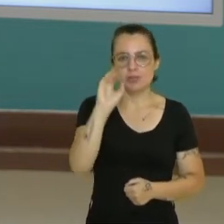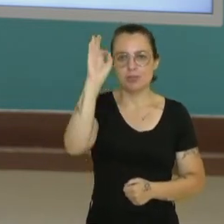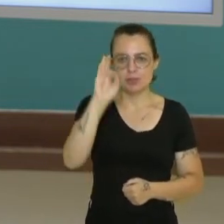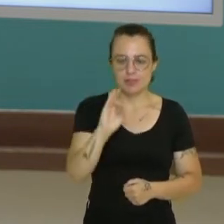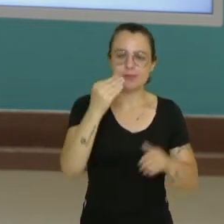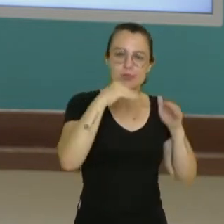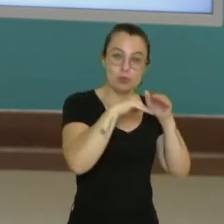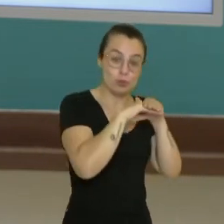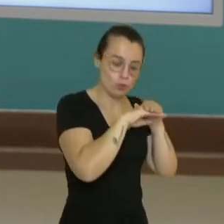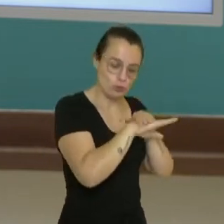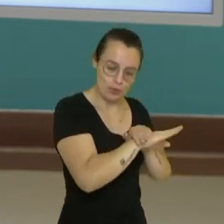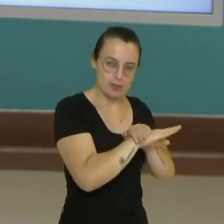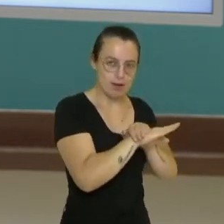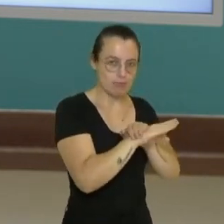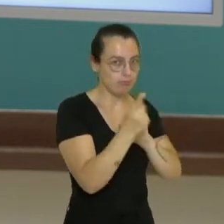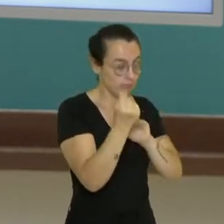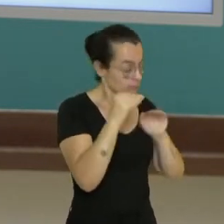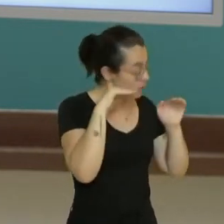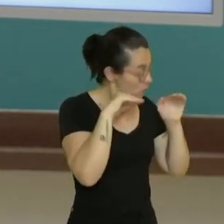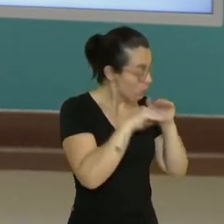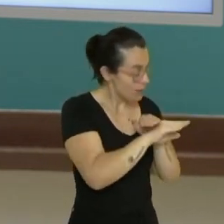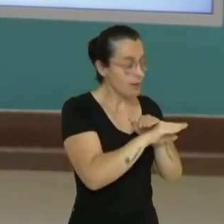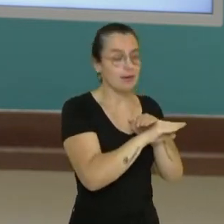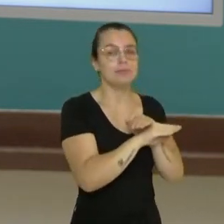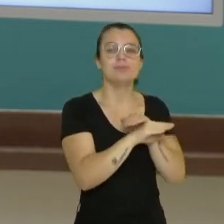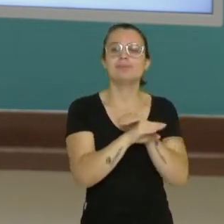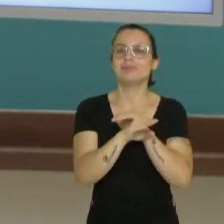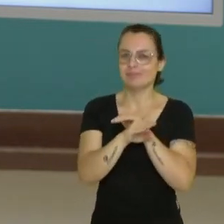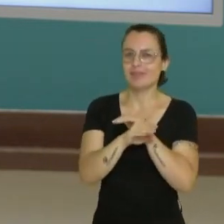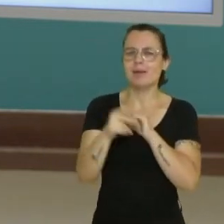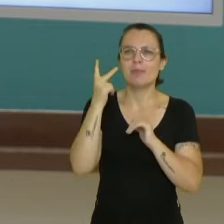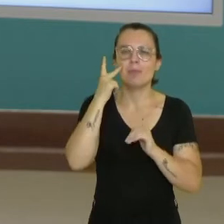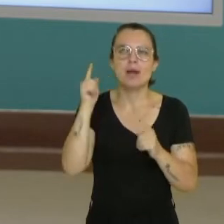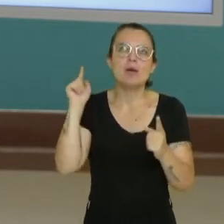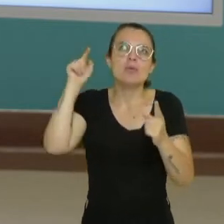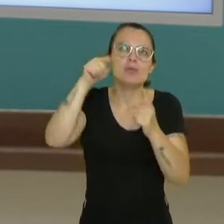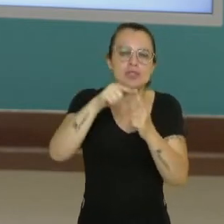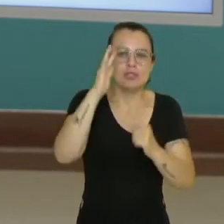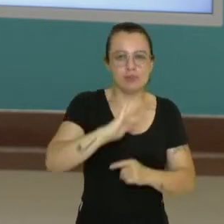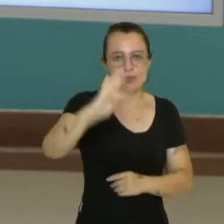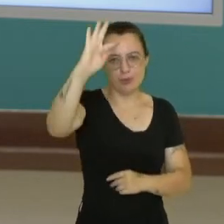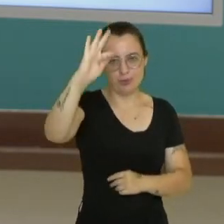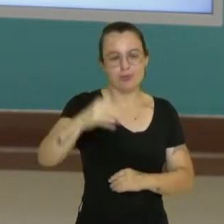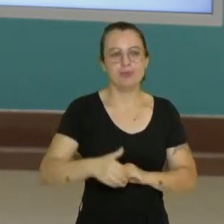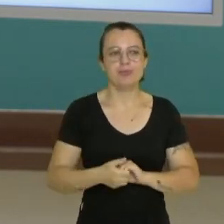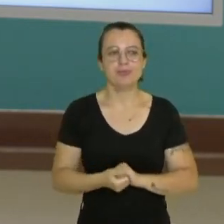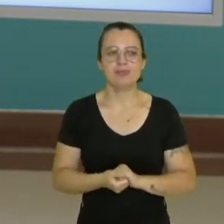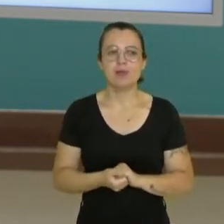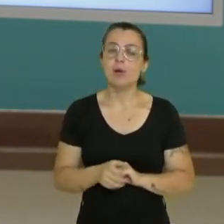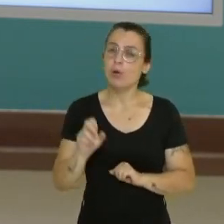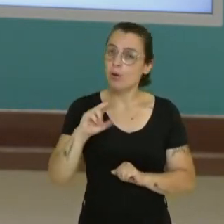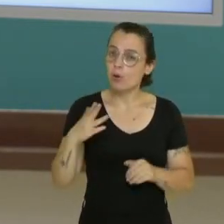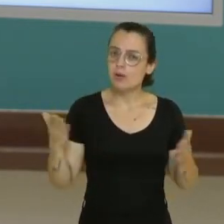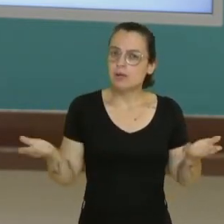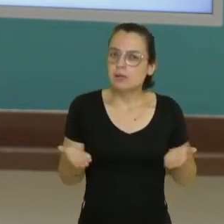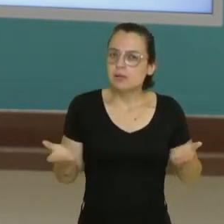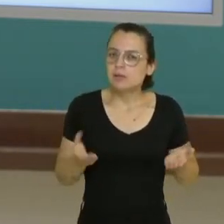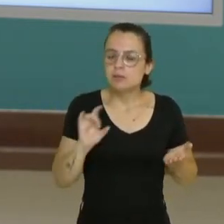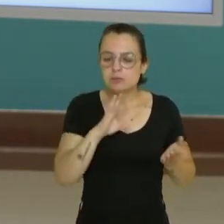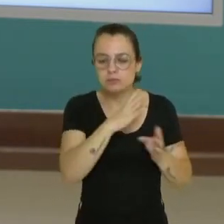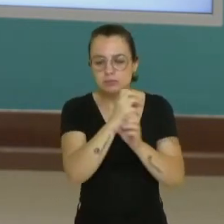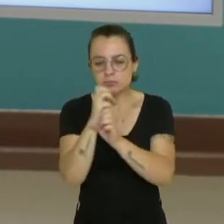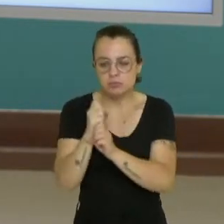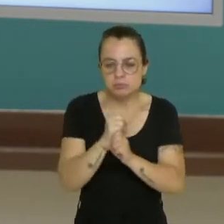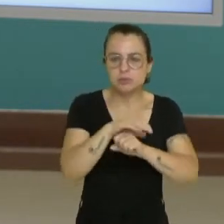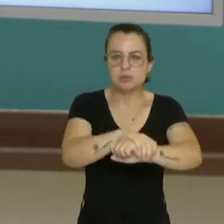ou seja, aquela parte que a gente vai guardar para atingir outros objetivos maiores, ou para você ter também